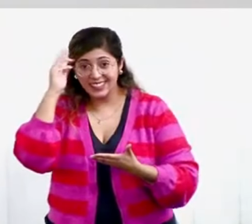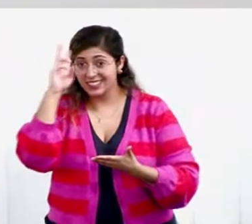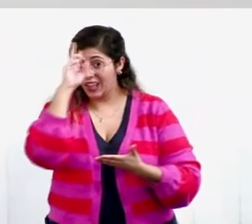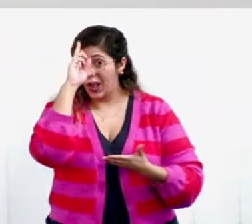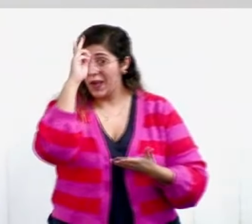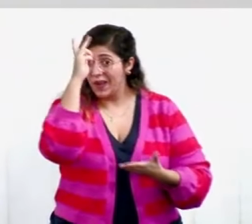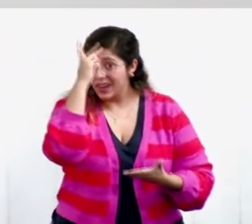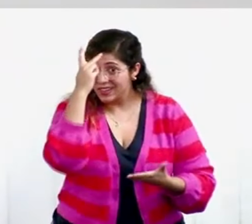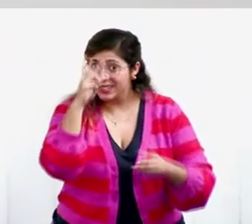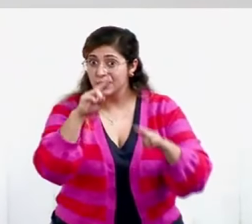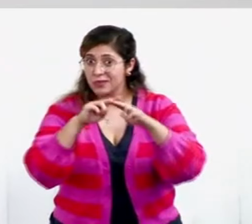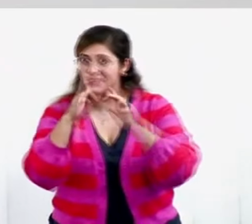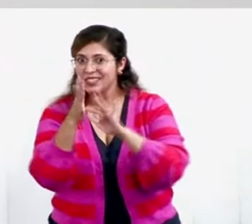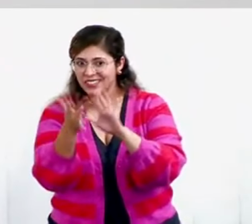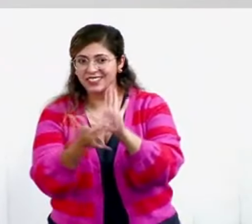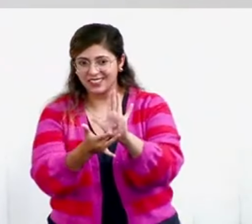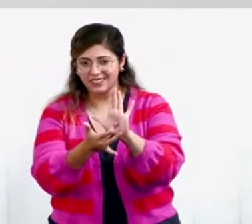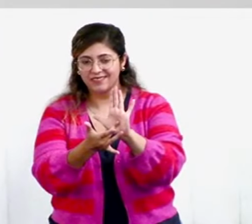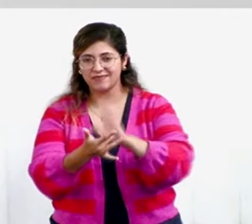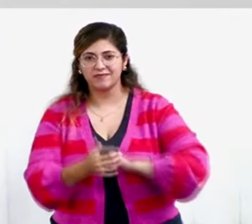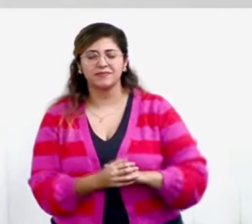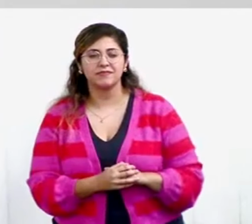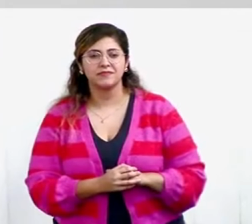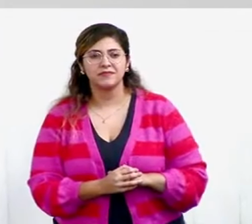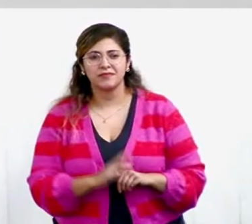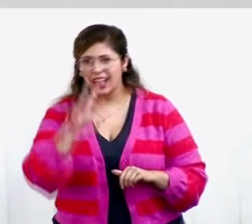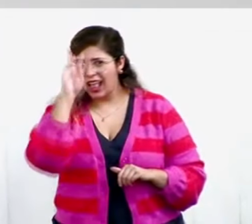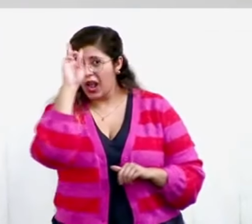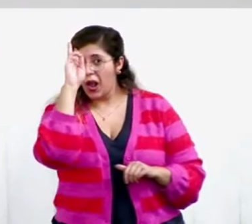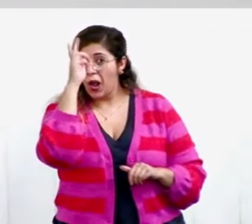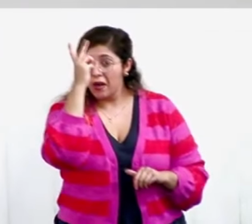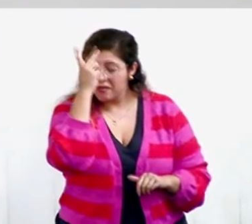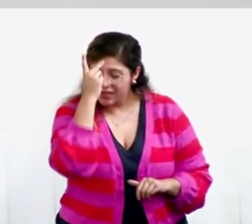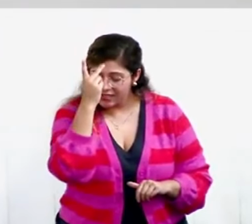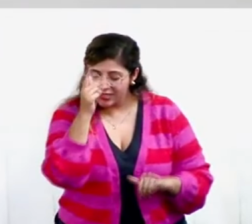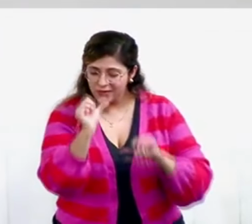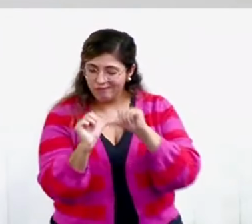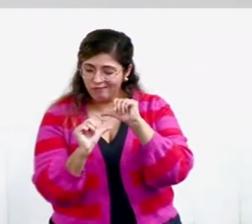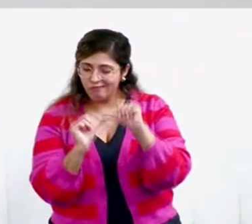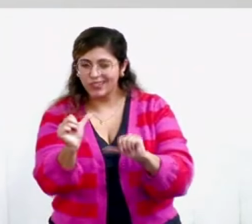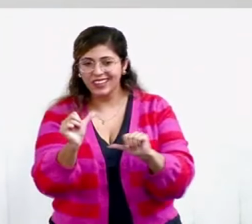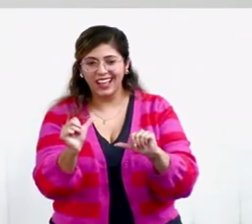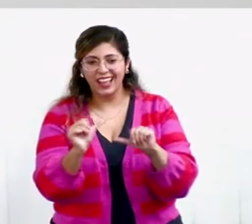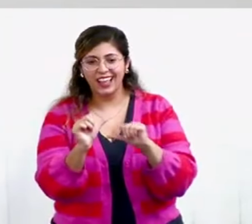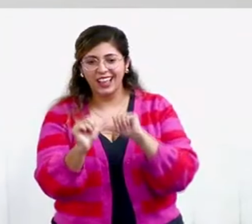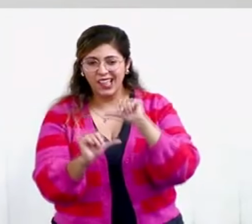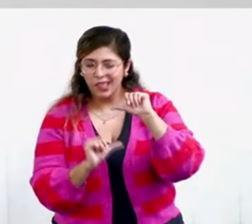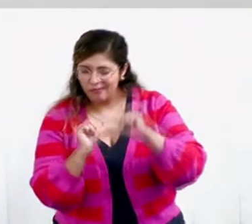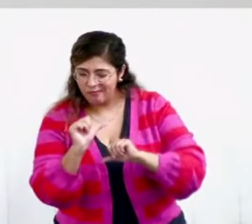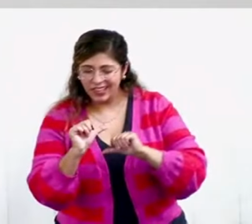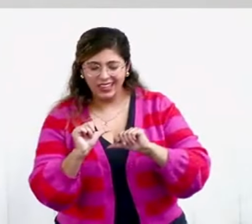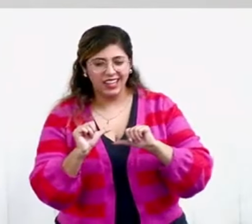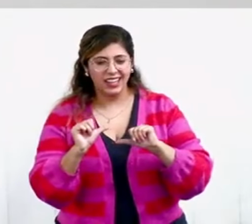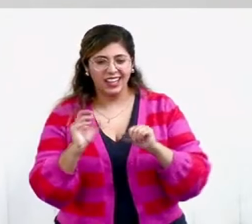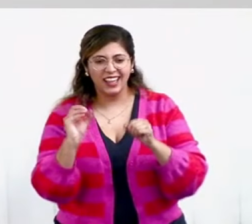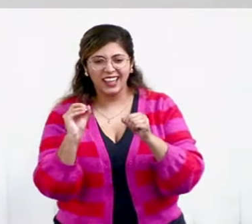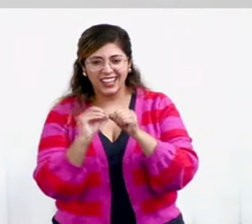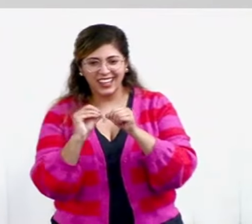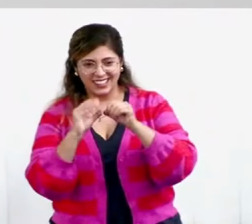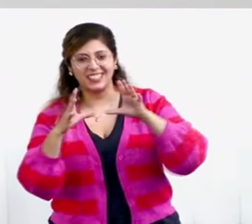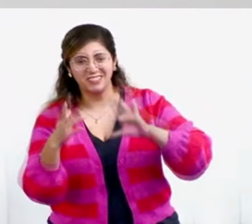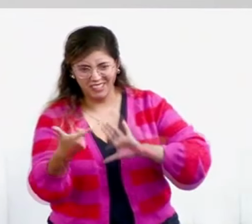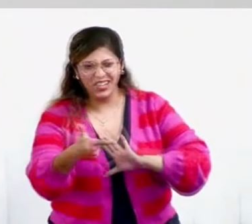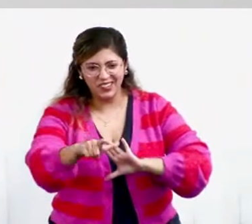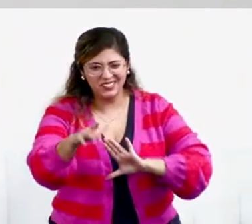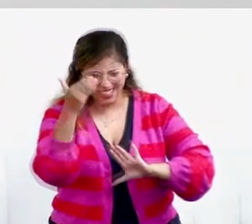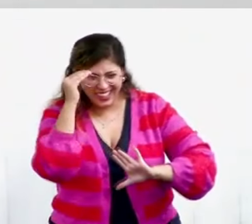Cristo. E na conversão há uma recriação. Na conversão há uma recriação. Quando ele diz no